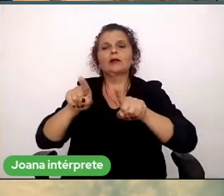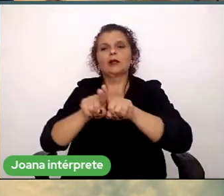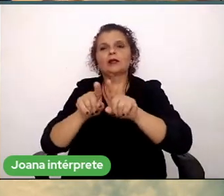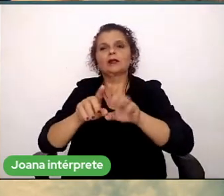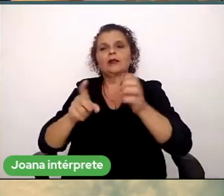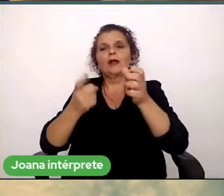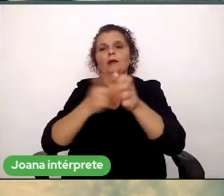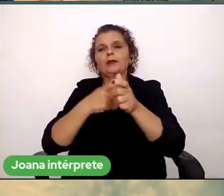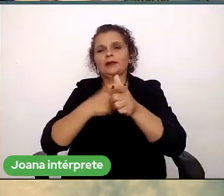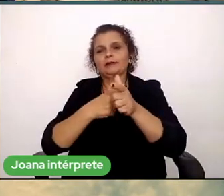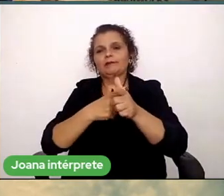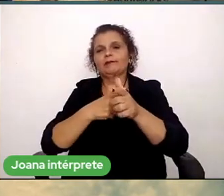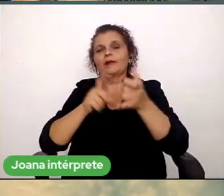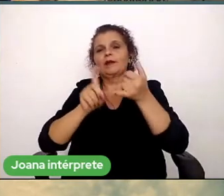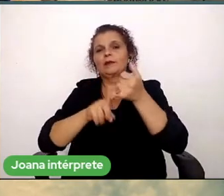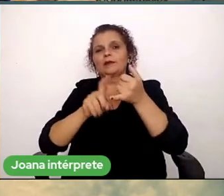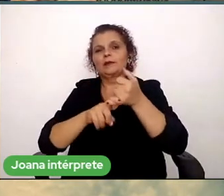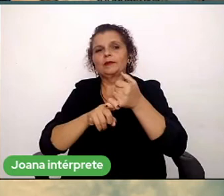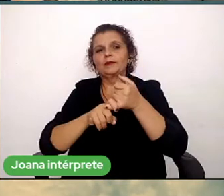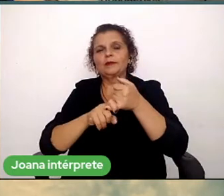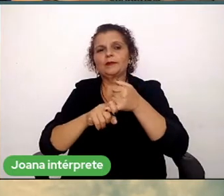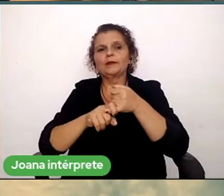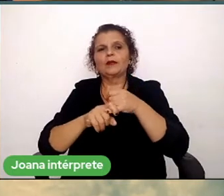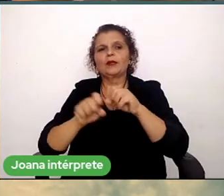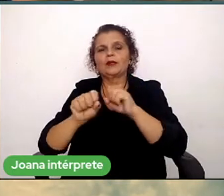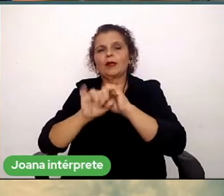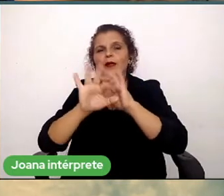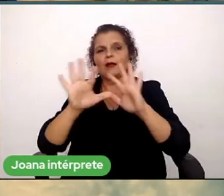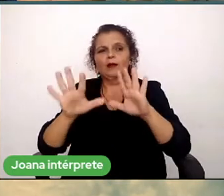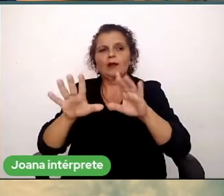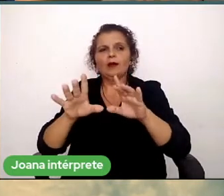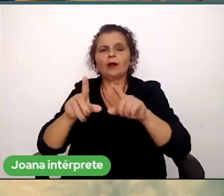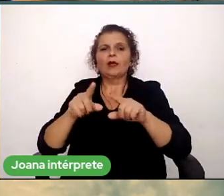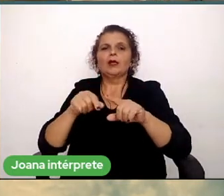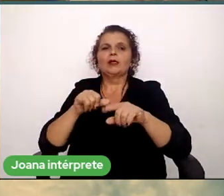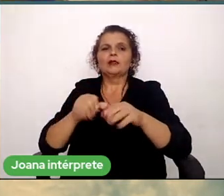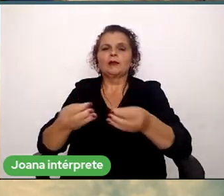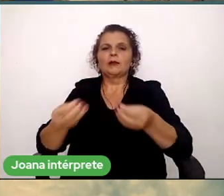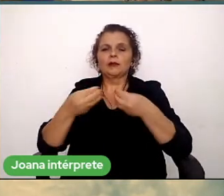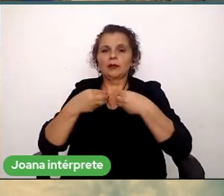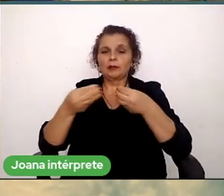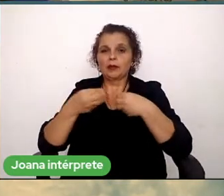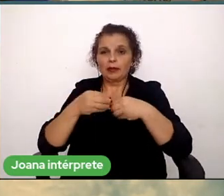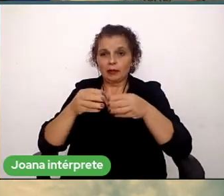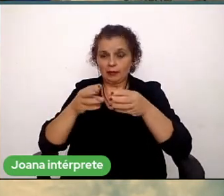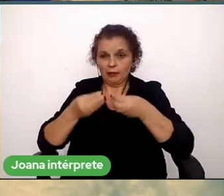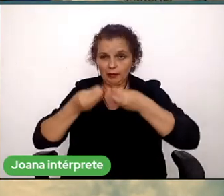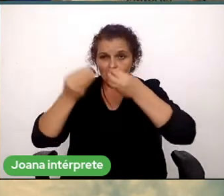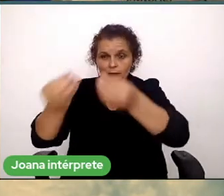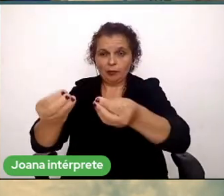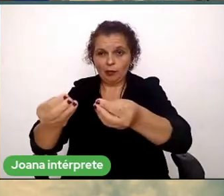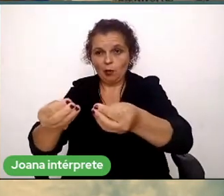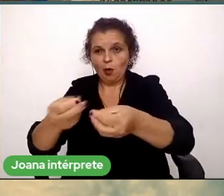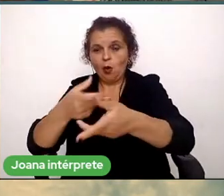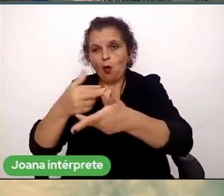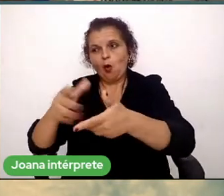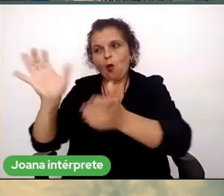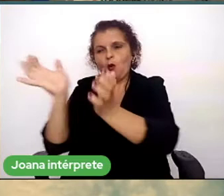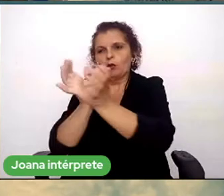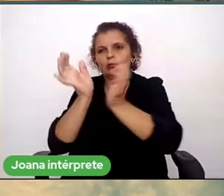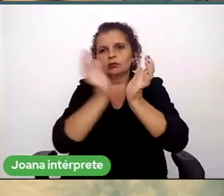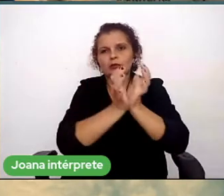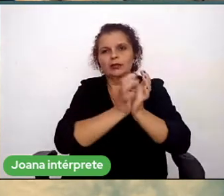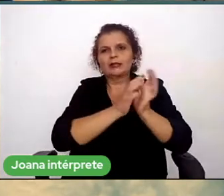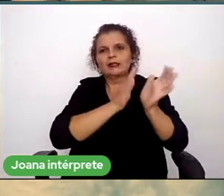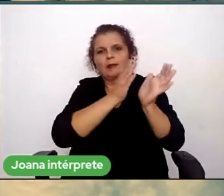dependências então deixar a explícitas por exemplo se o seu só depende de uma entrega de um outro time isso está